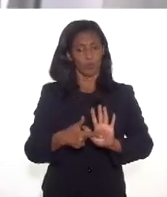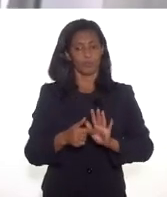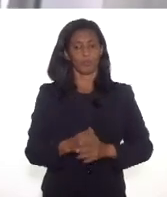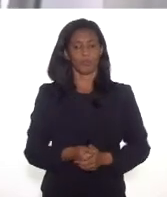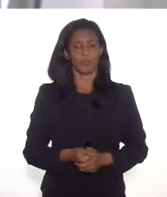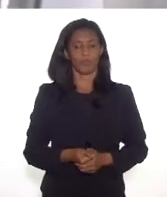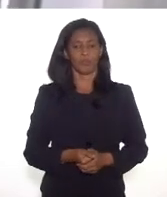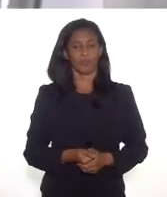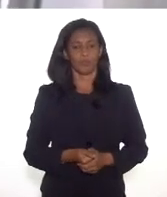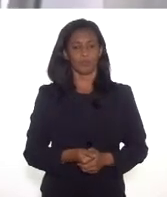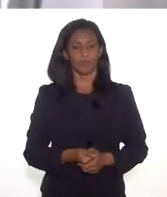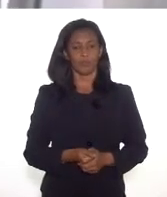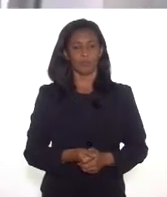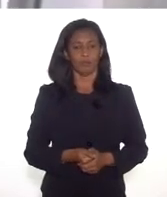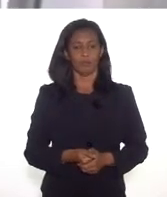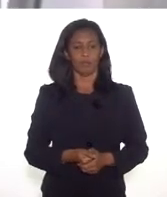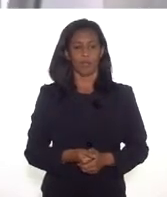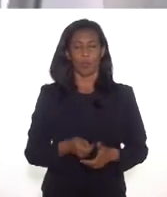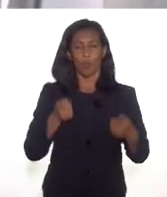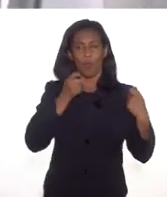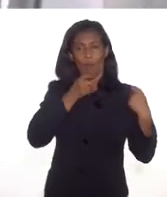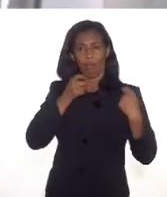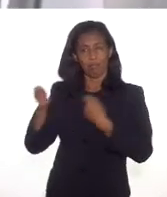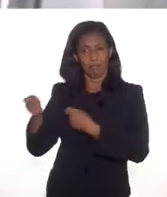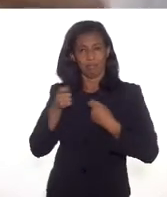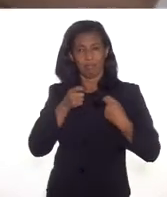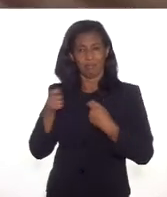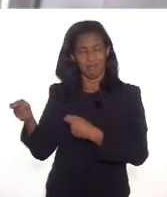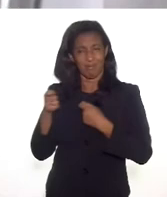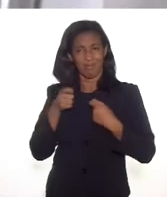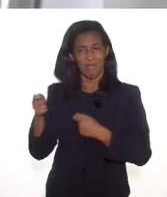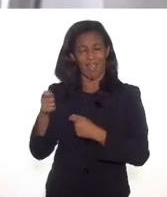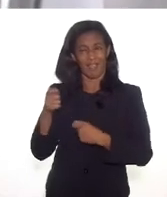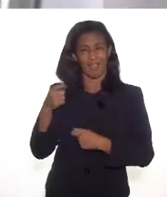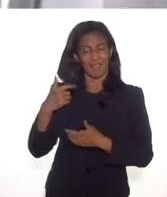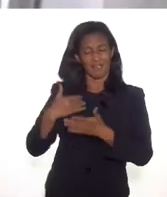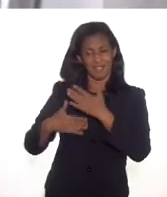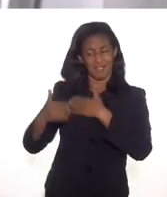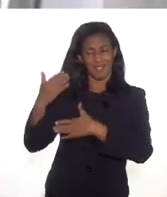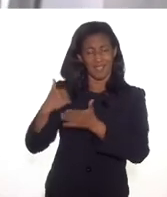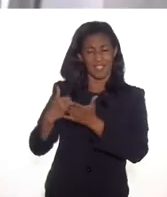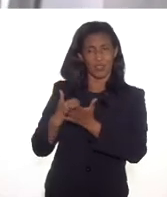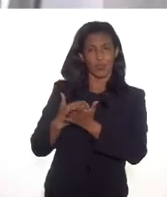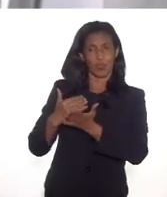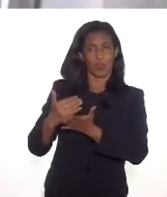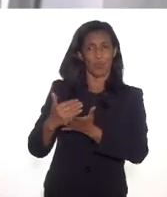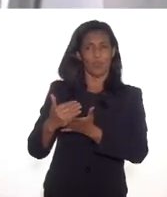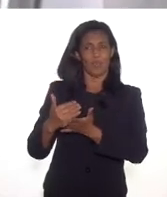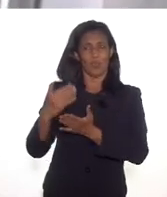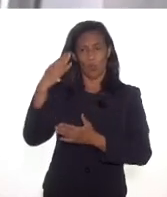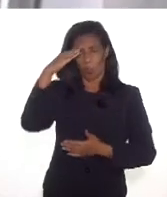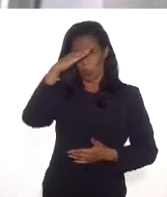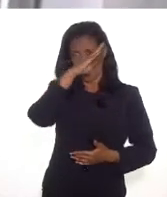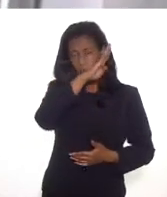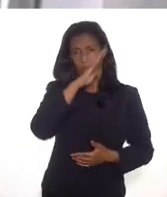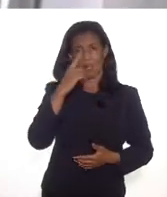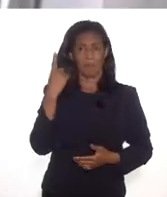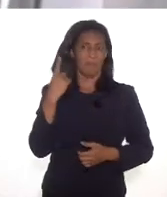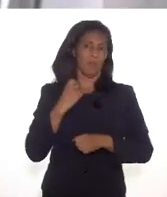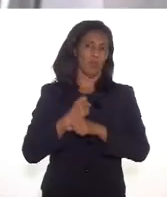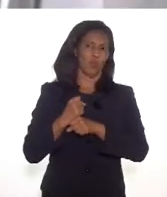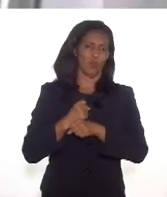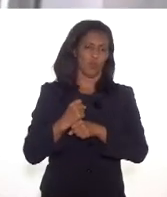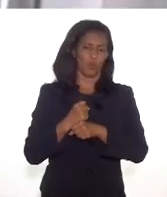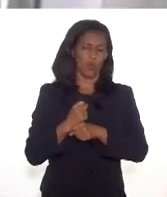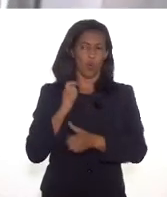isso retrata o ataque constante desde o primeiro ano que o governo Bolsonaro desfecha contra